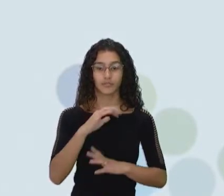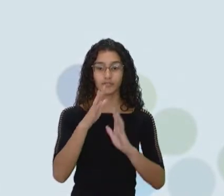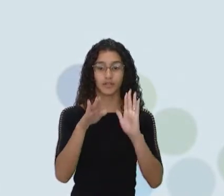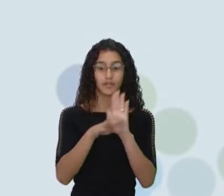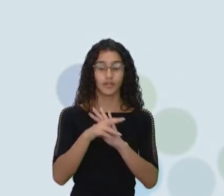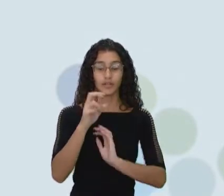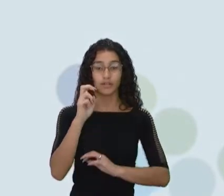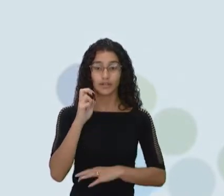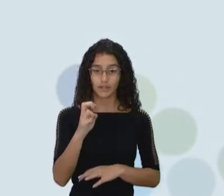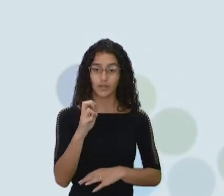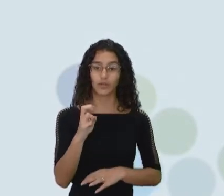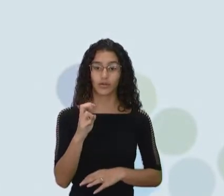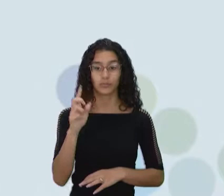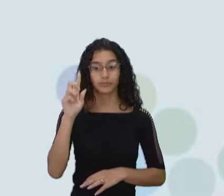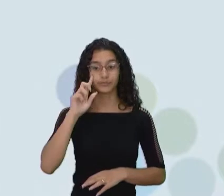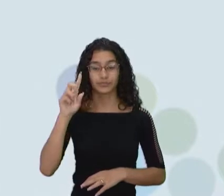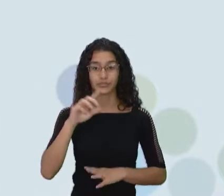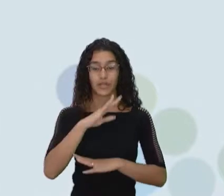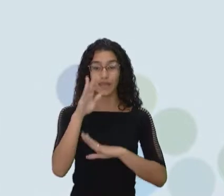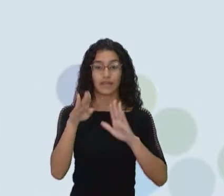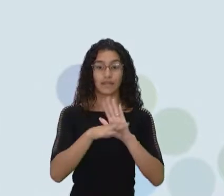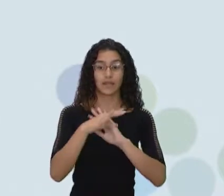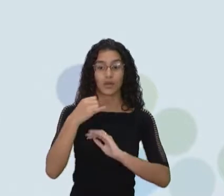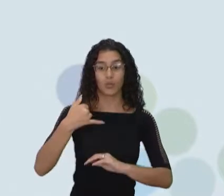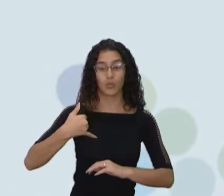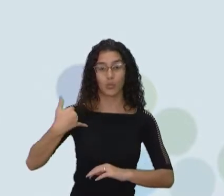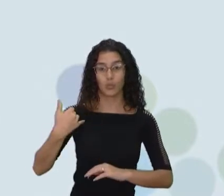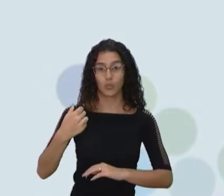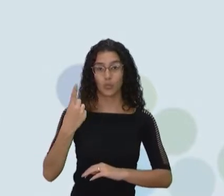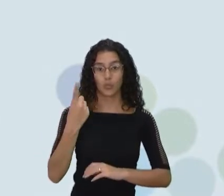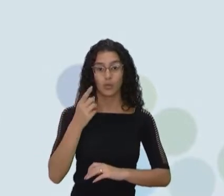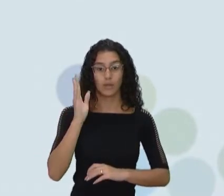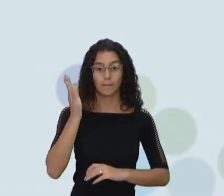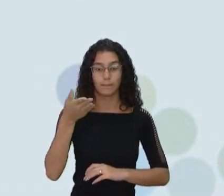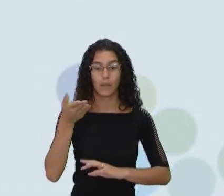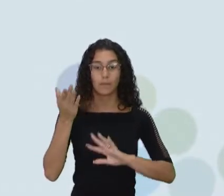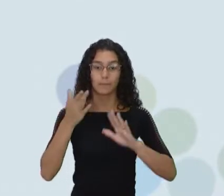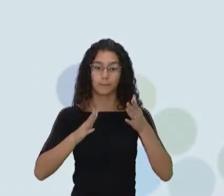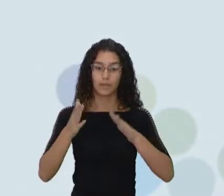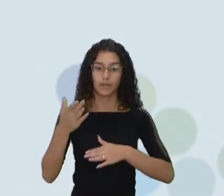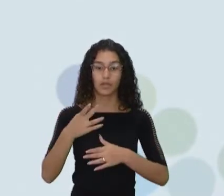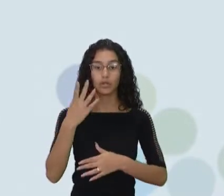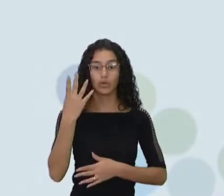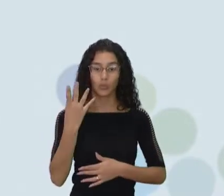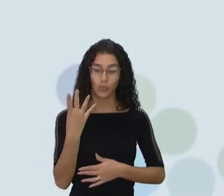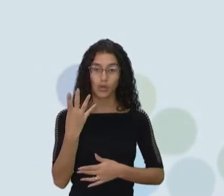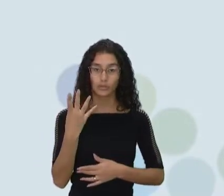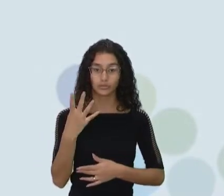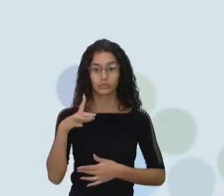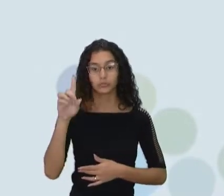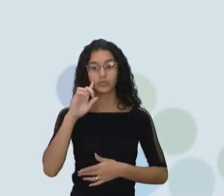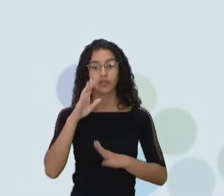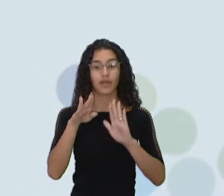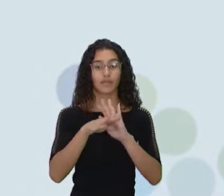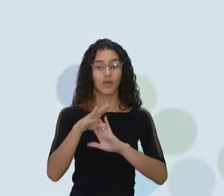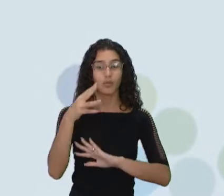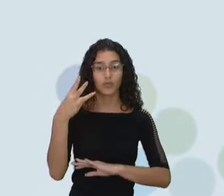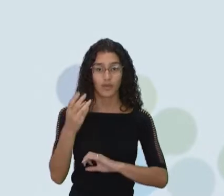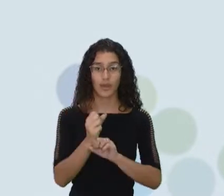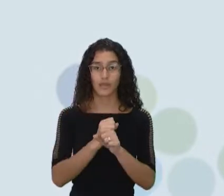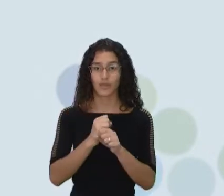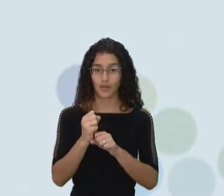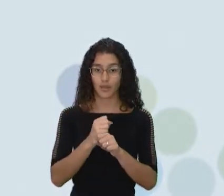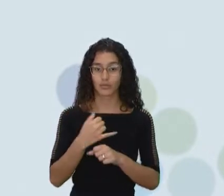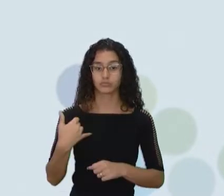são 5 por dia até 1 ano e meio, 18 meses, né? Mais ou menos. Mais ou menos, e 4 até os 3 anos, mais ou